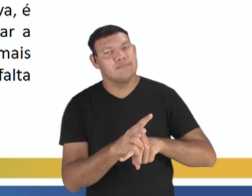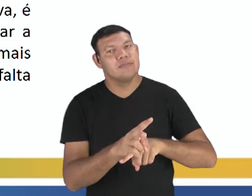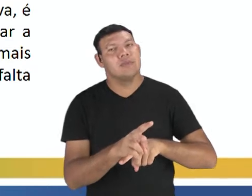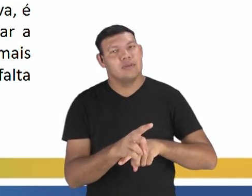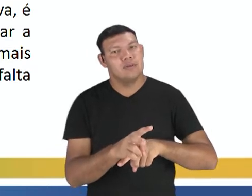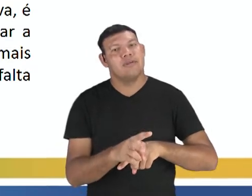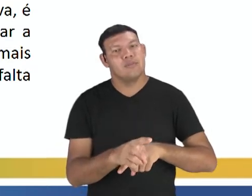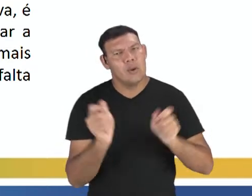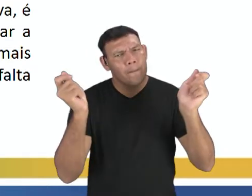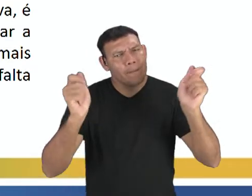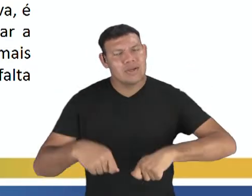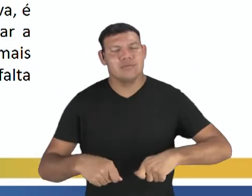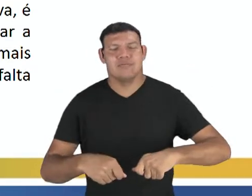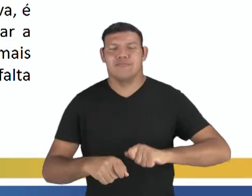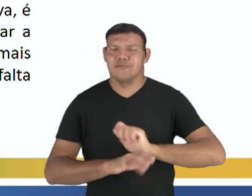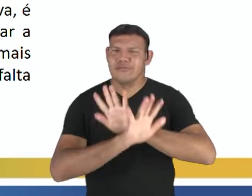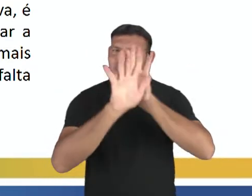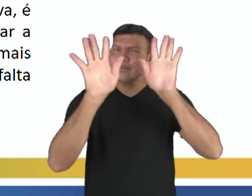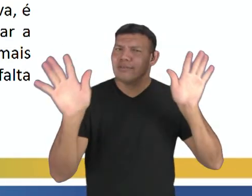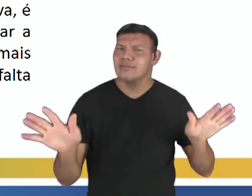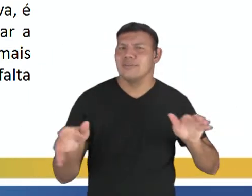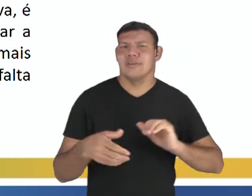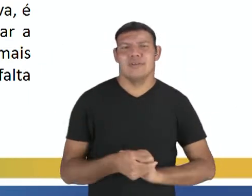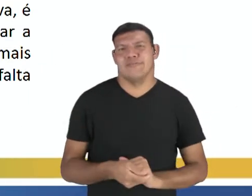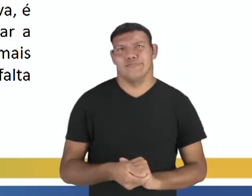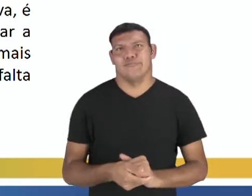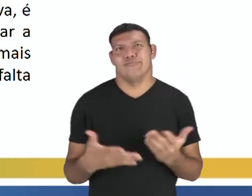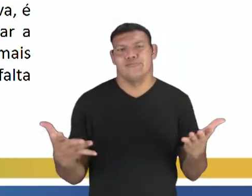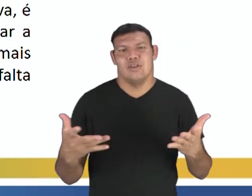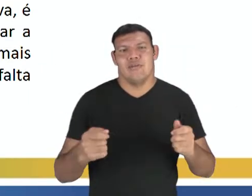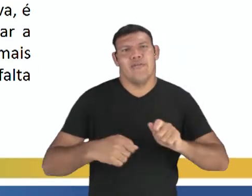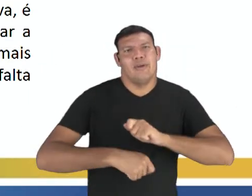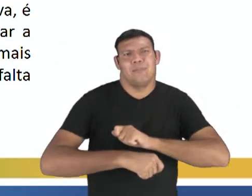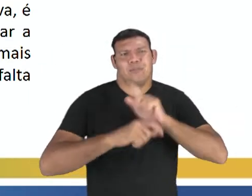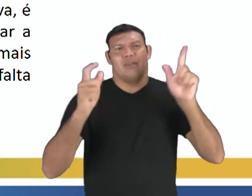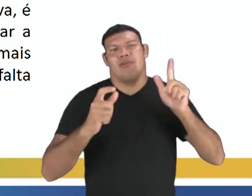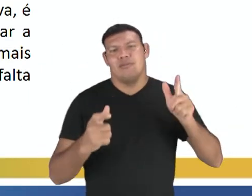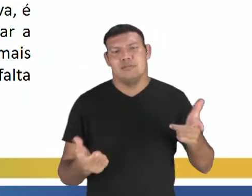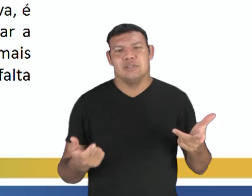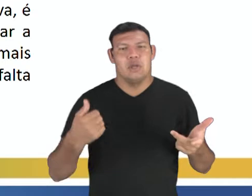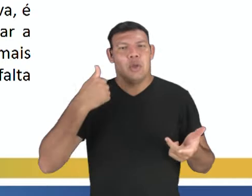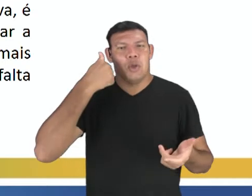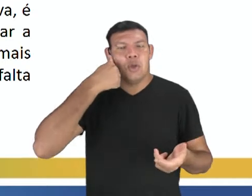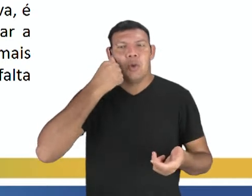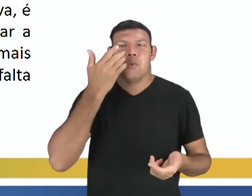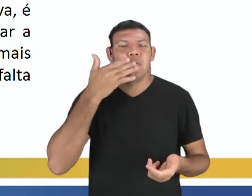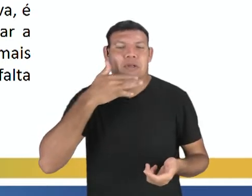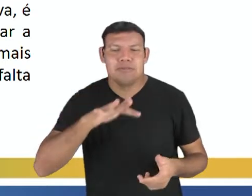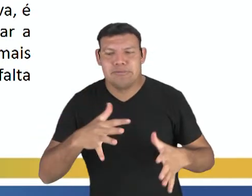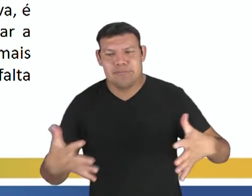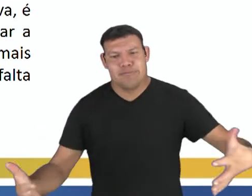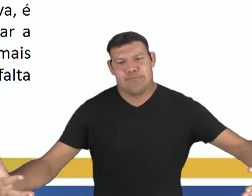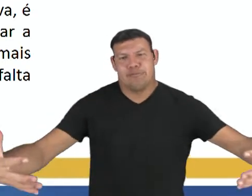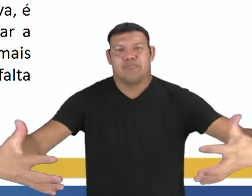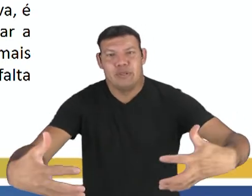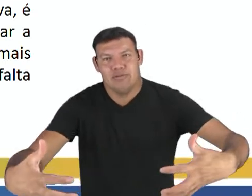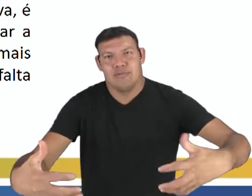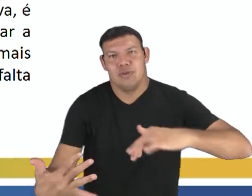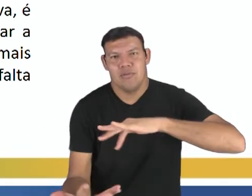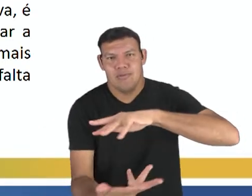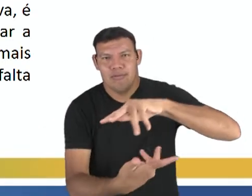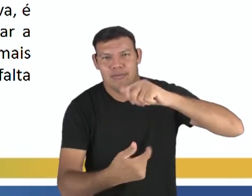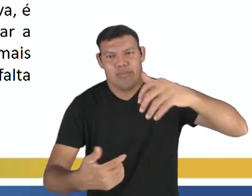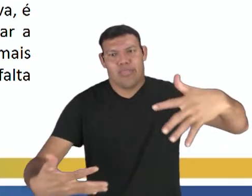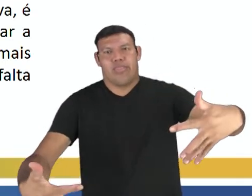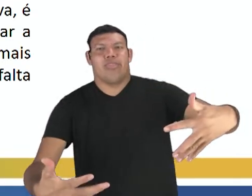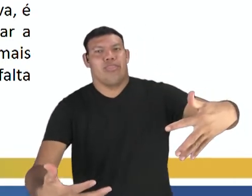Lógico. Literalmente, não tem como ela pegar a bola, o planeta Terra, e colocar ele e dizer que ele está doente. Entretanto,